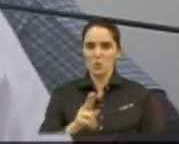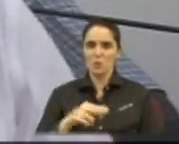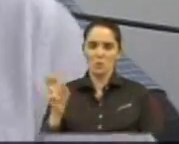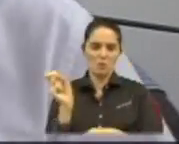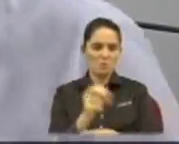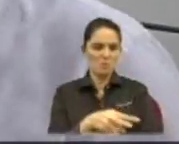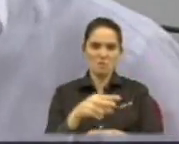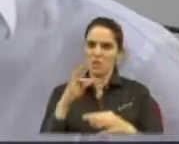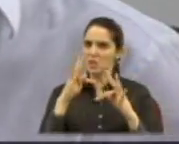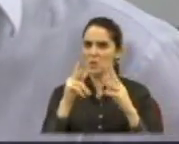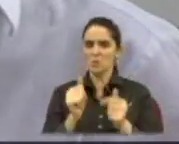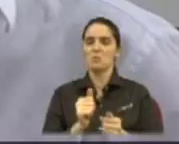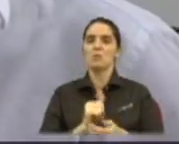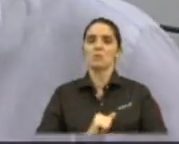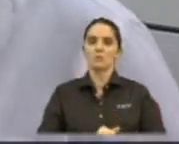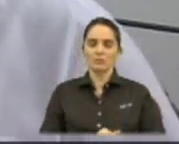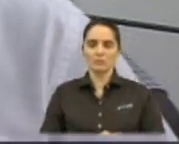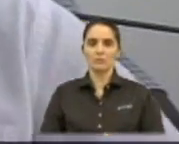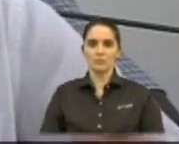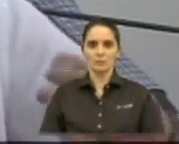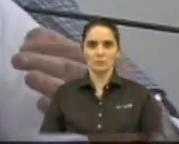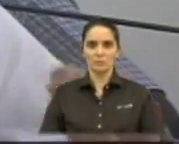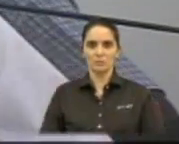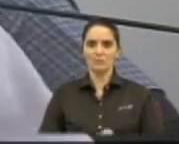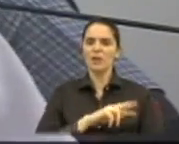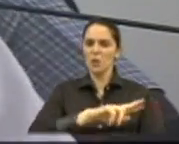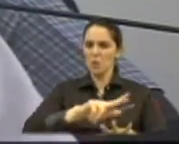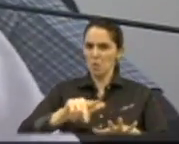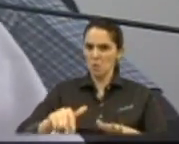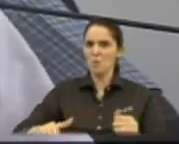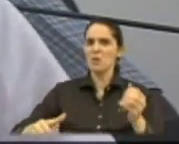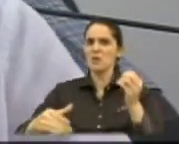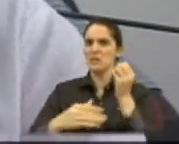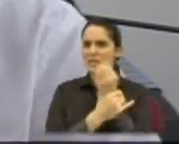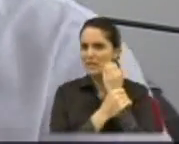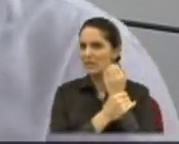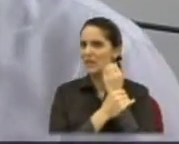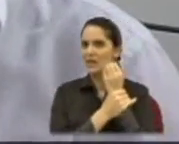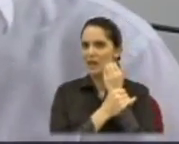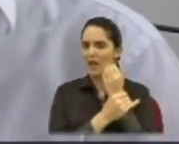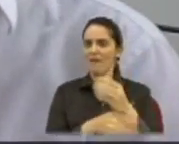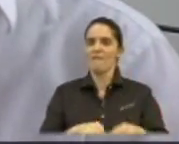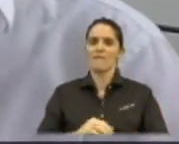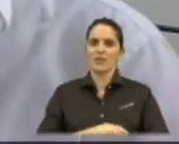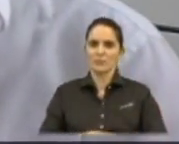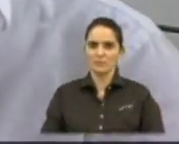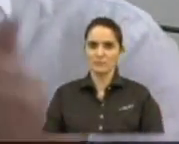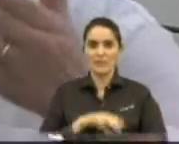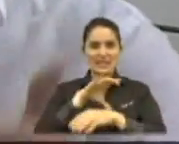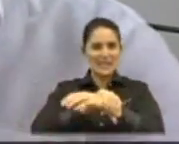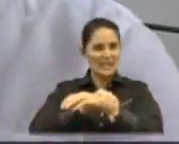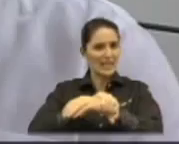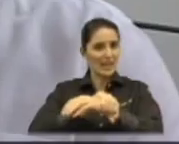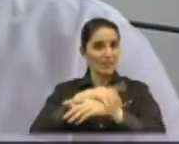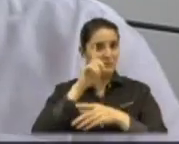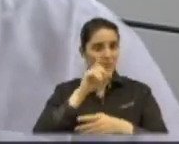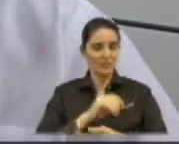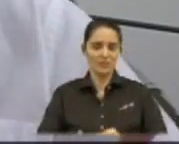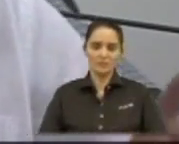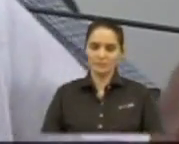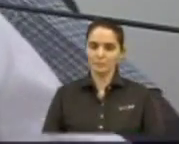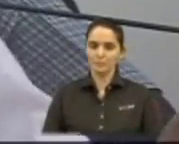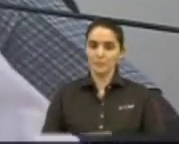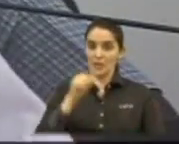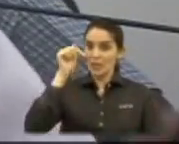elementos existem coisas gravíssimas. Nós temos aqui, no nosso